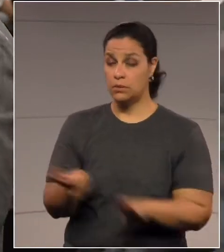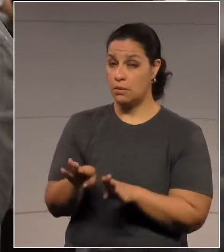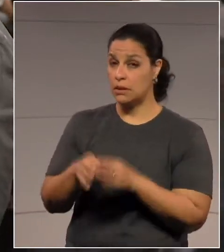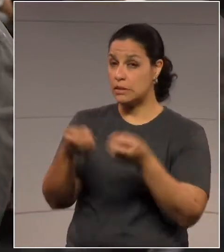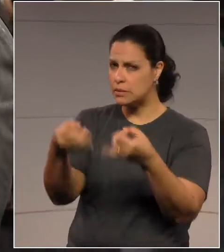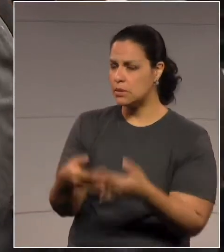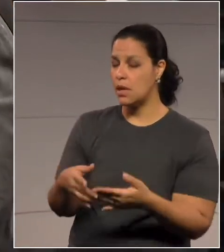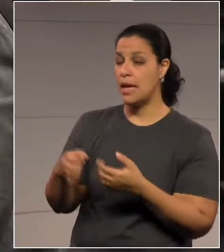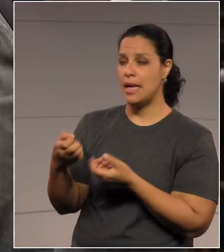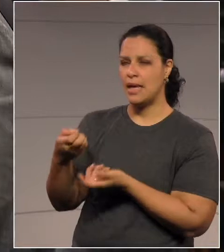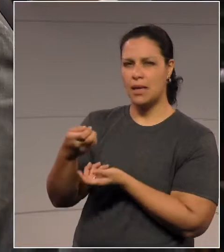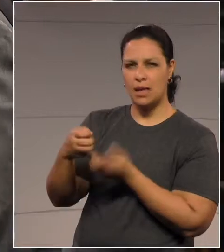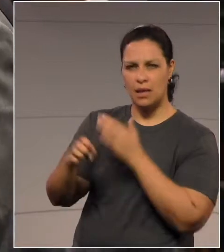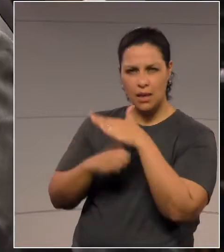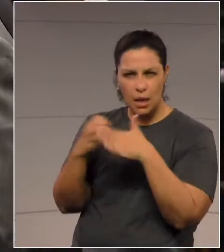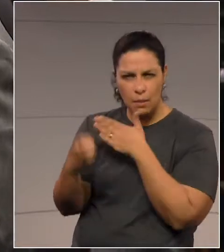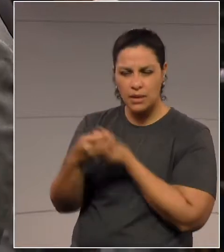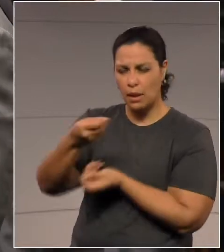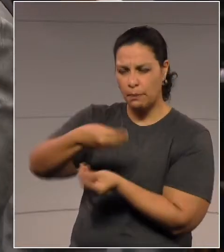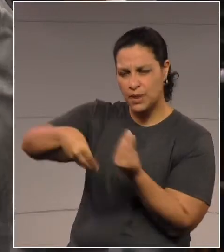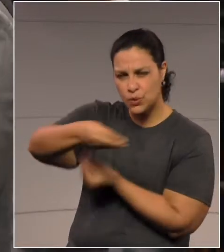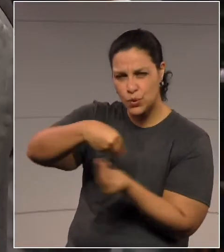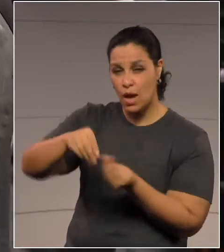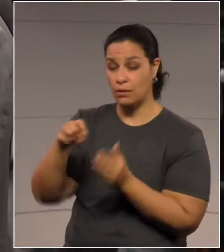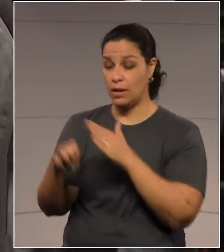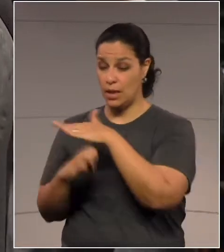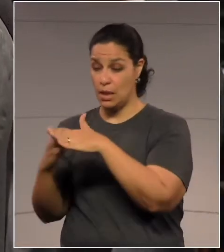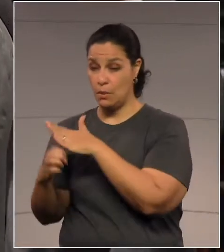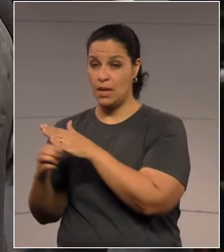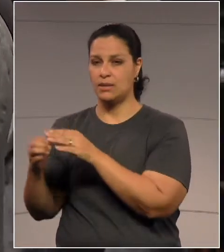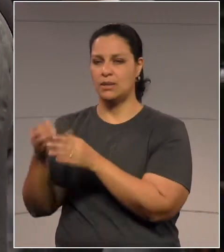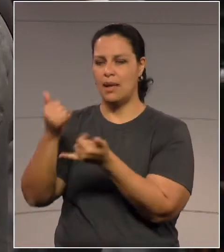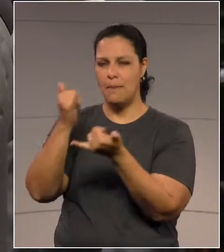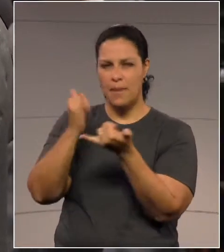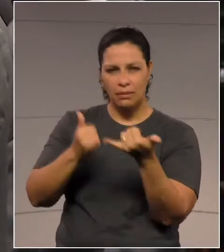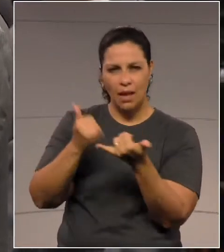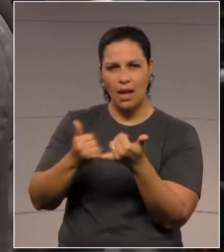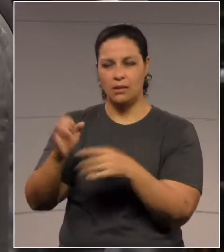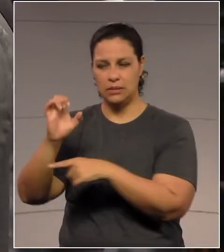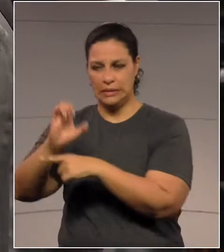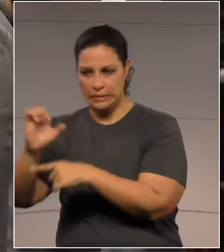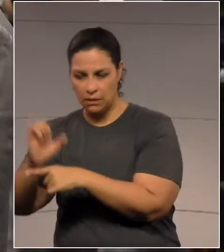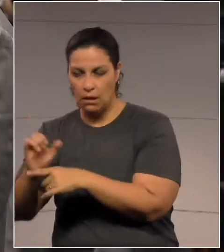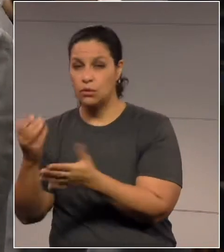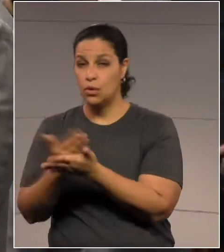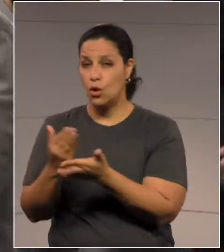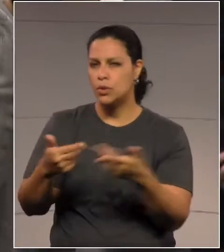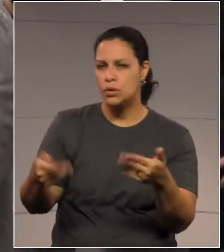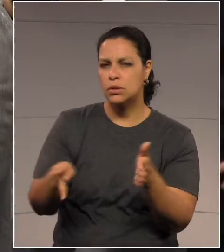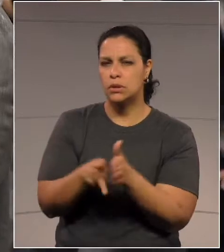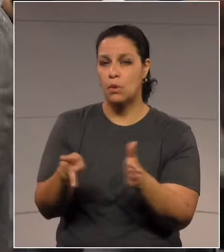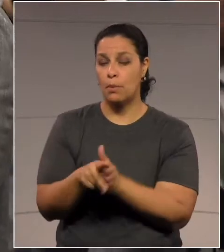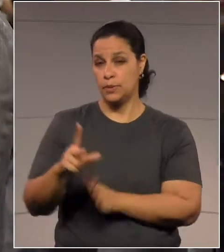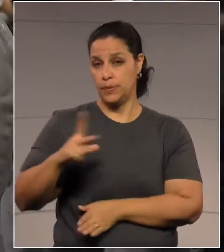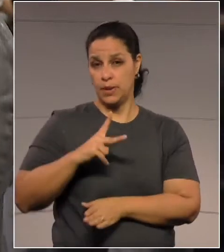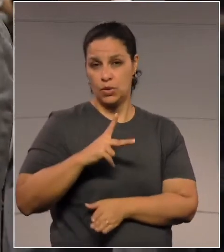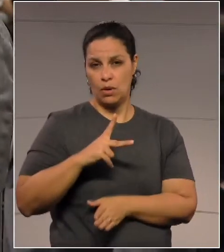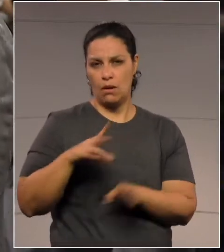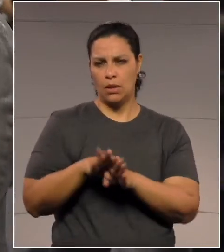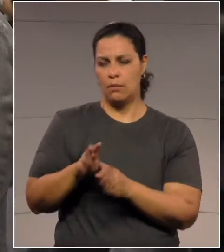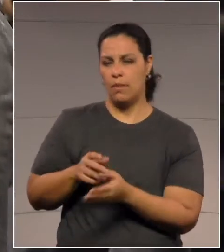devem ser, para que não se tornem elefantes brancos. A parte privada da